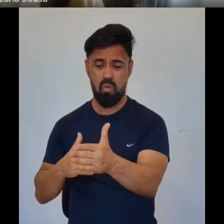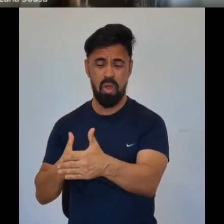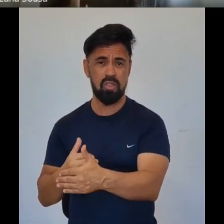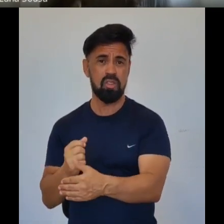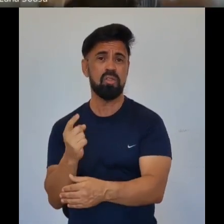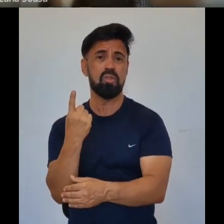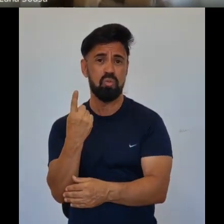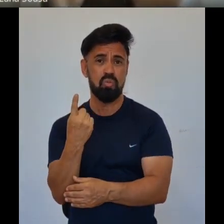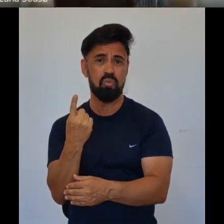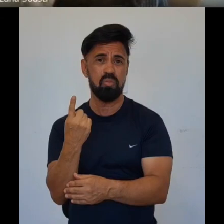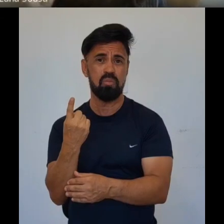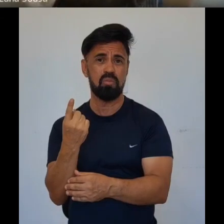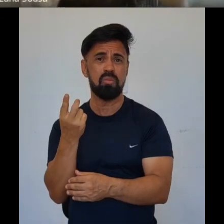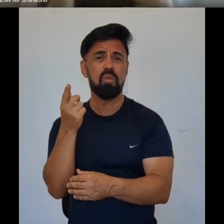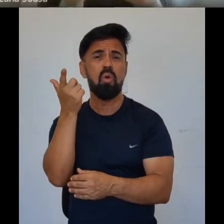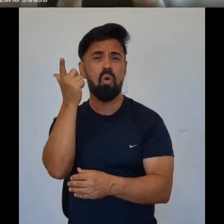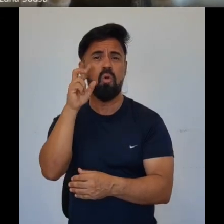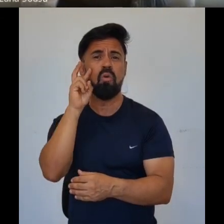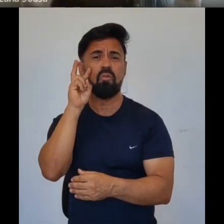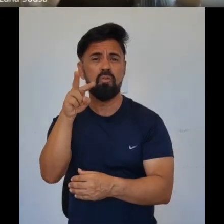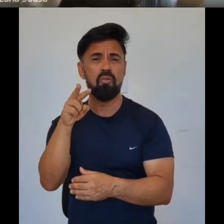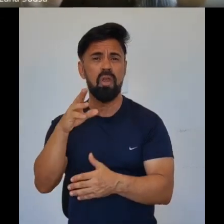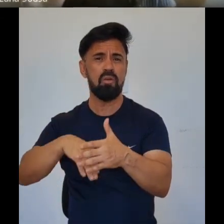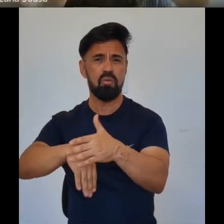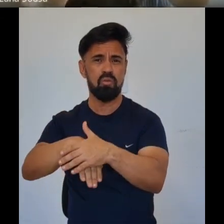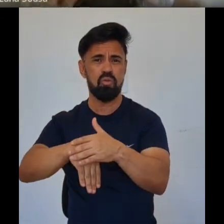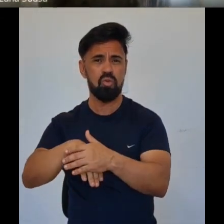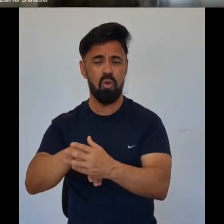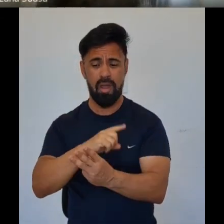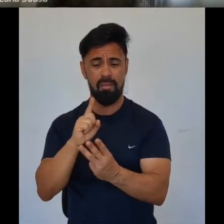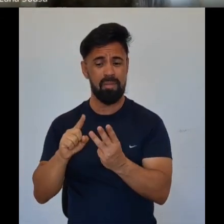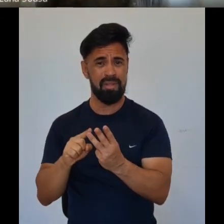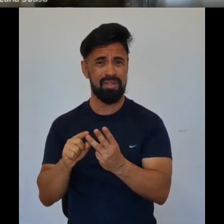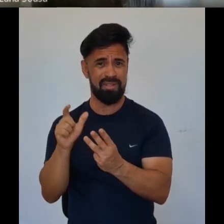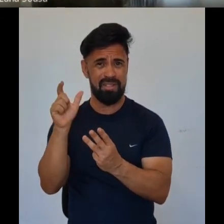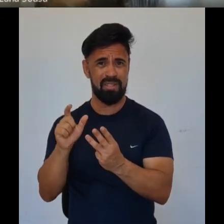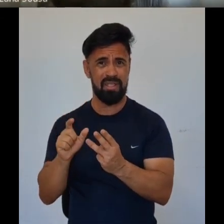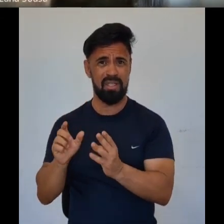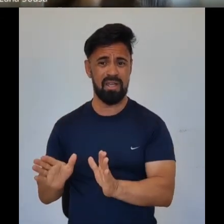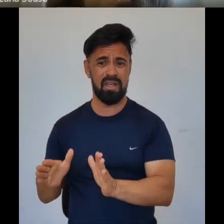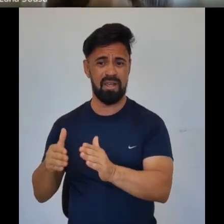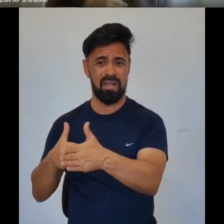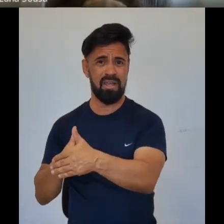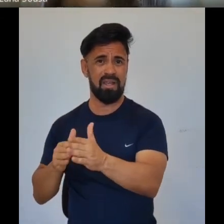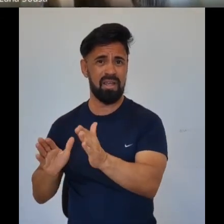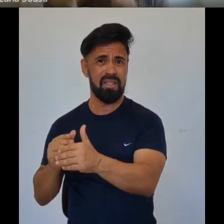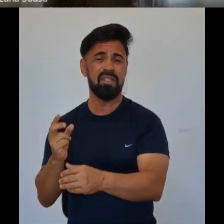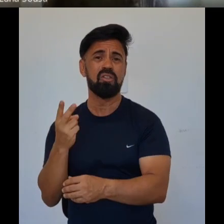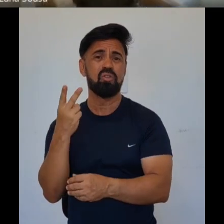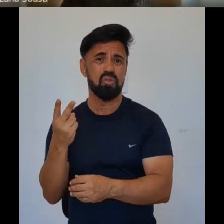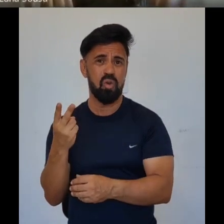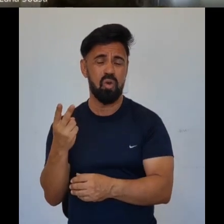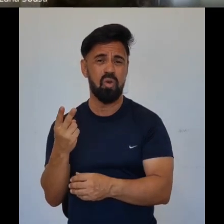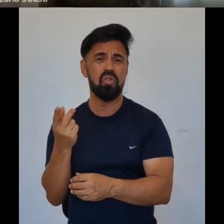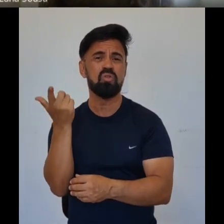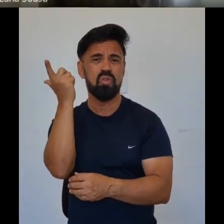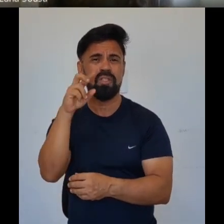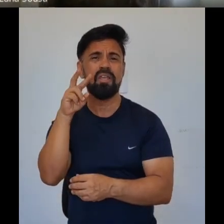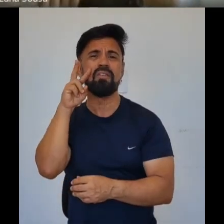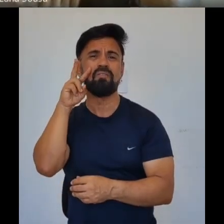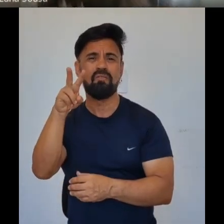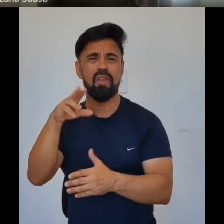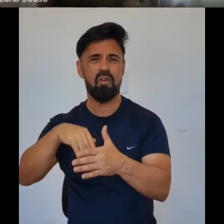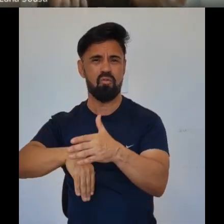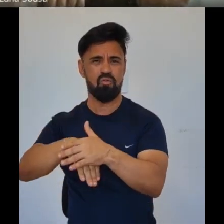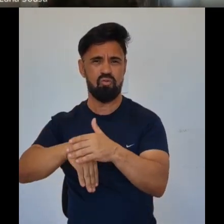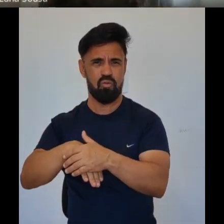um caixote, porque ela conseguia assistir ao jogo, e a terceira com 2 caixotes, e ela passa então a